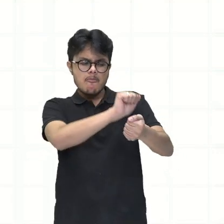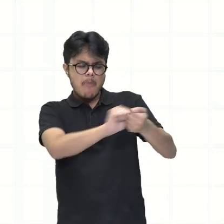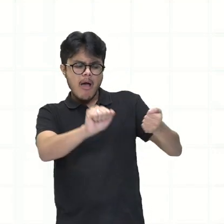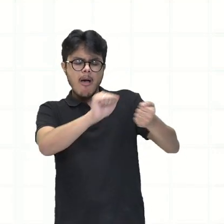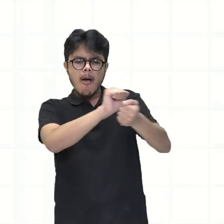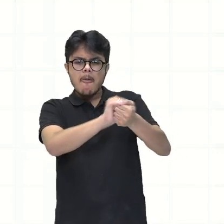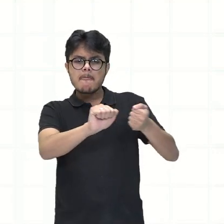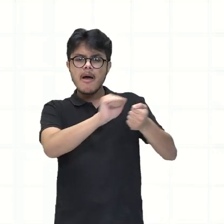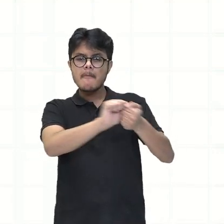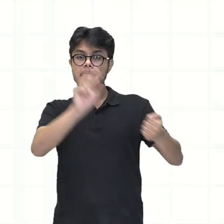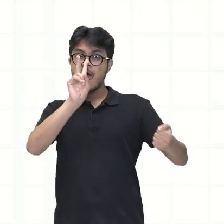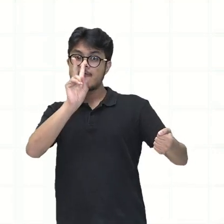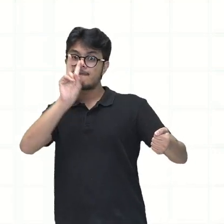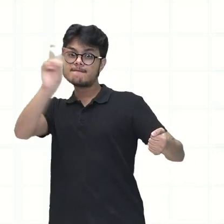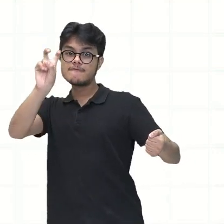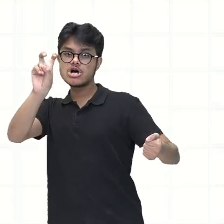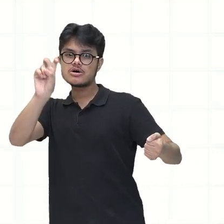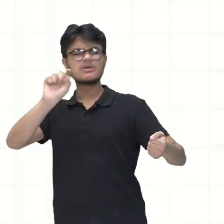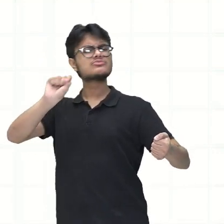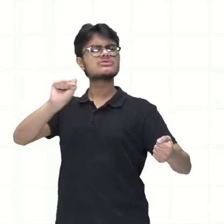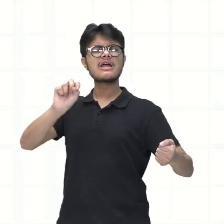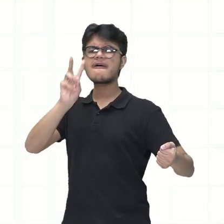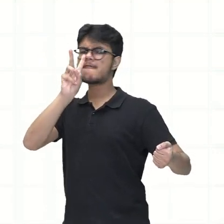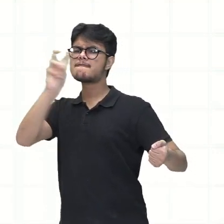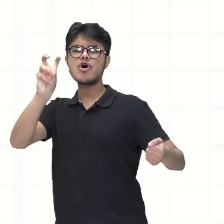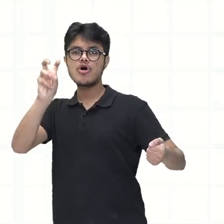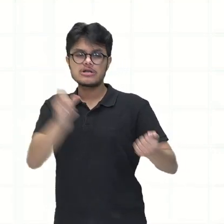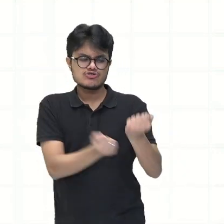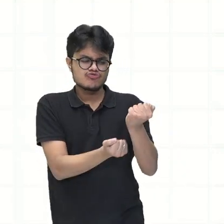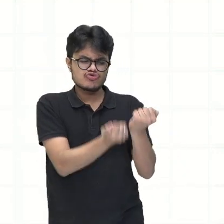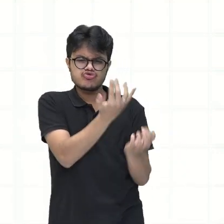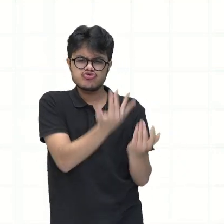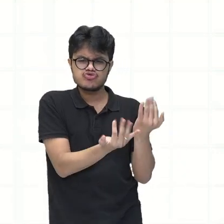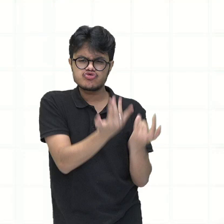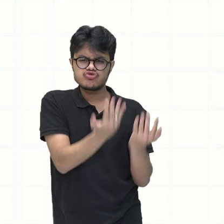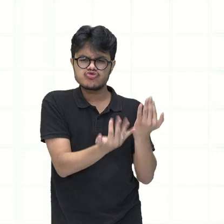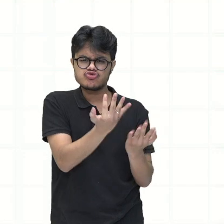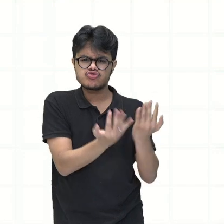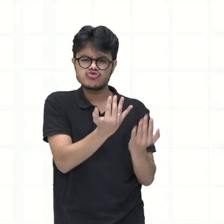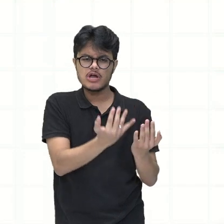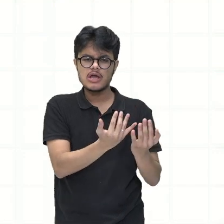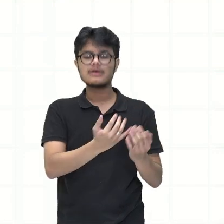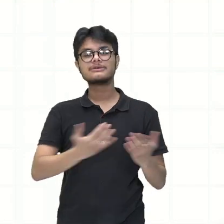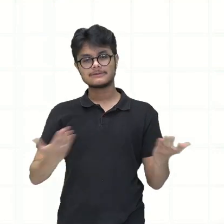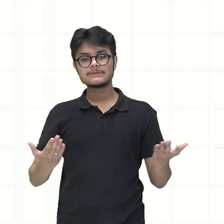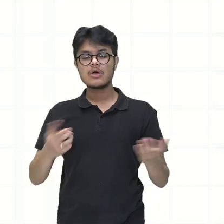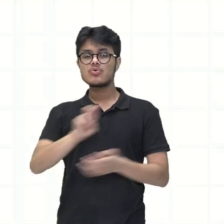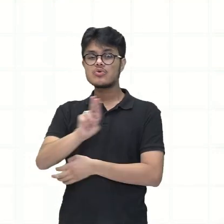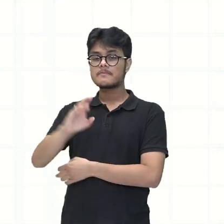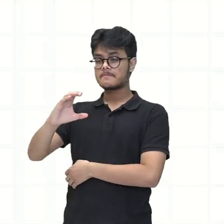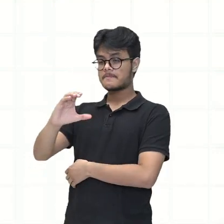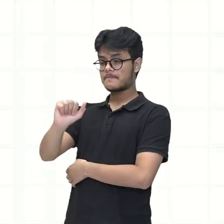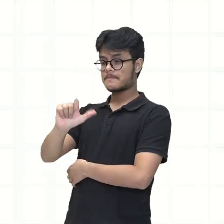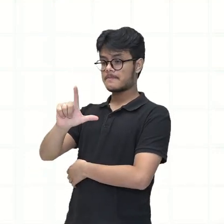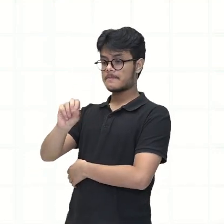calorífico. Então, a partir do seu poder calorífico